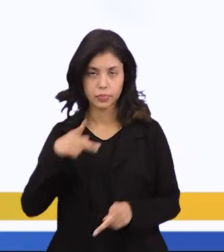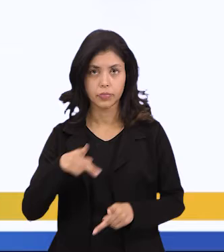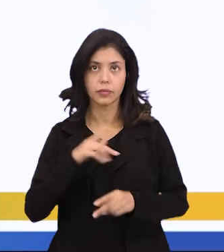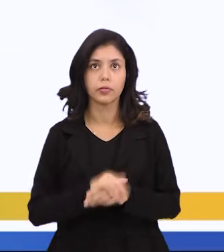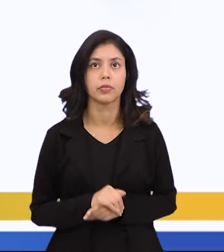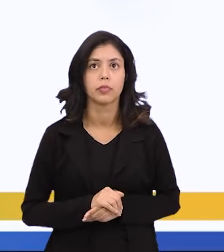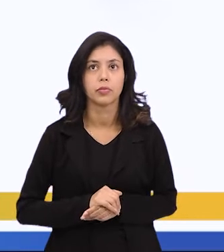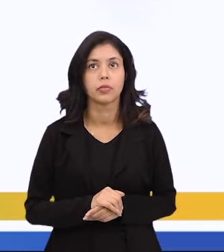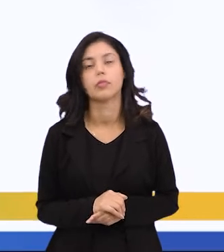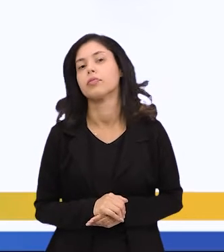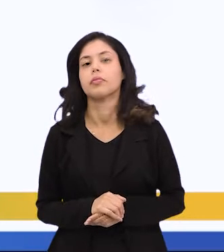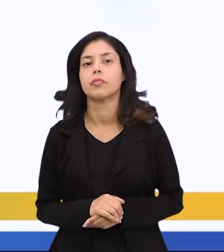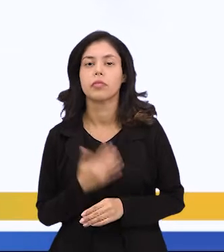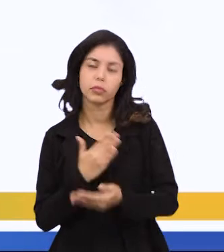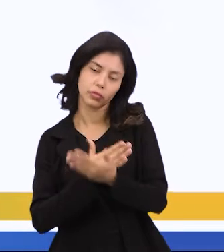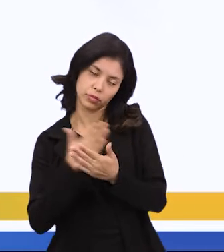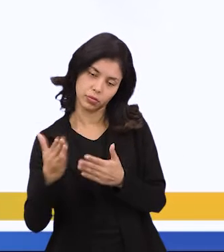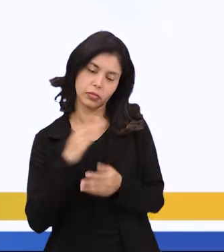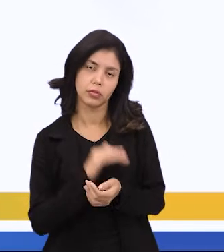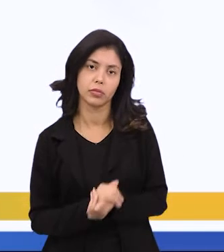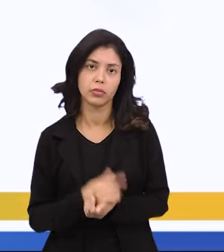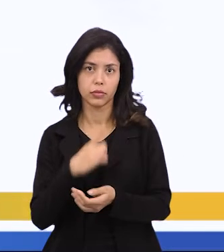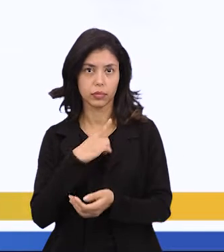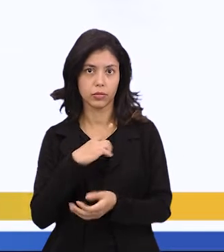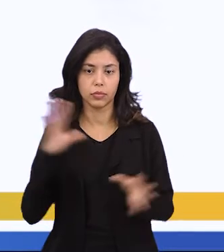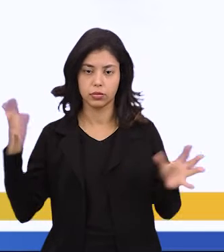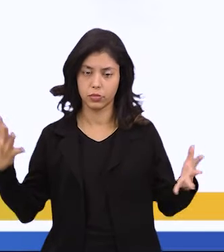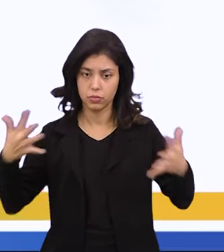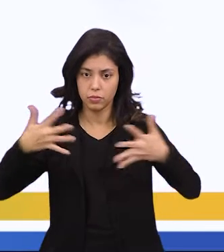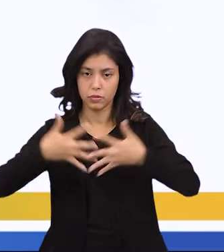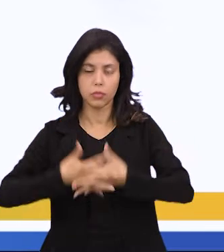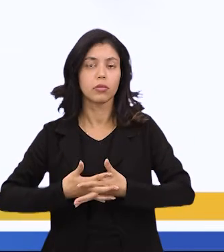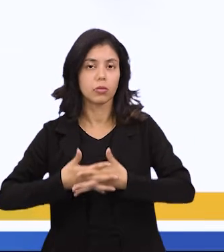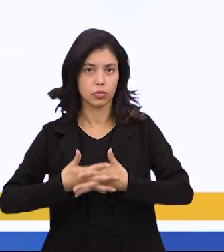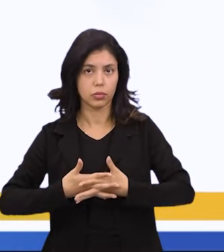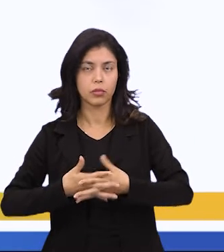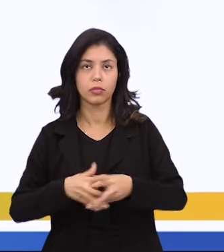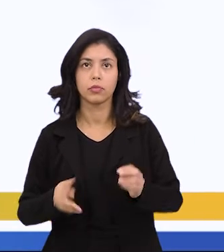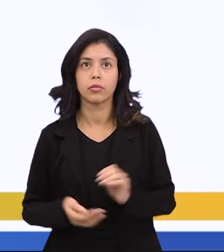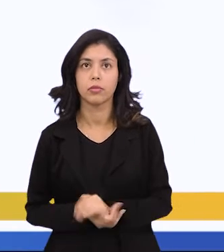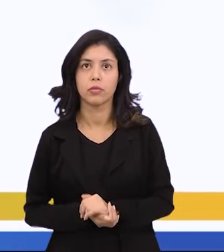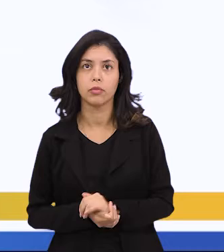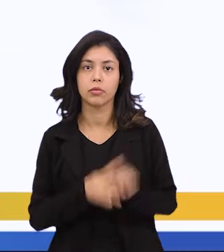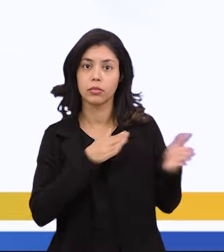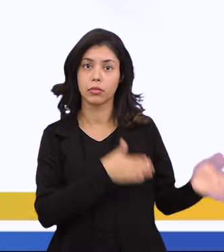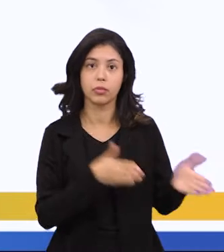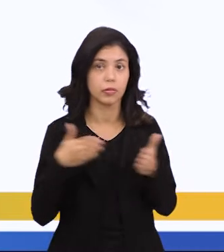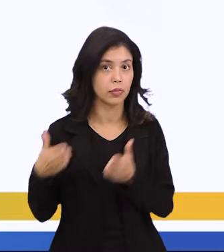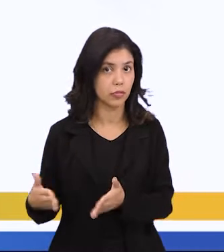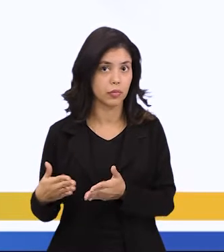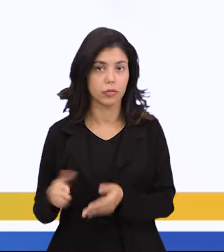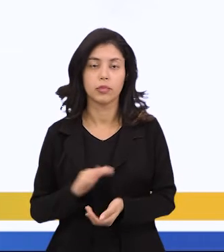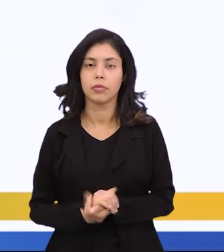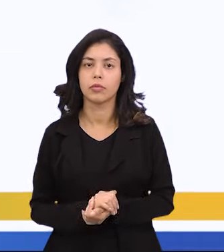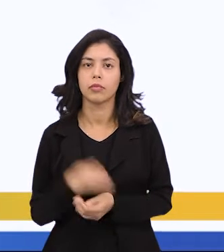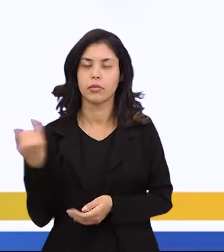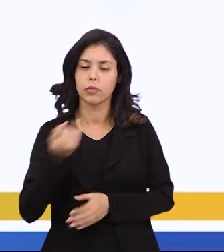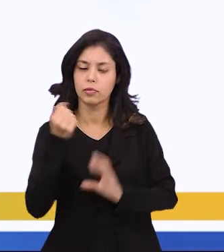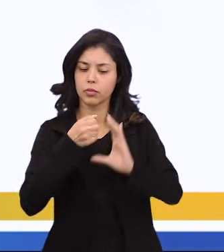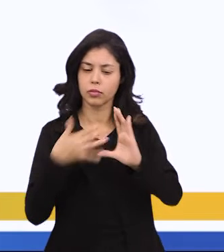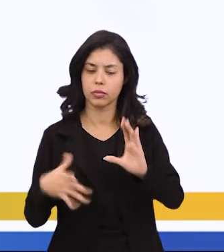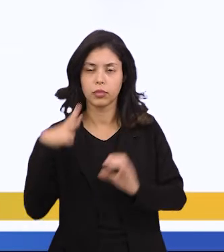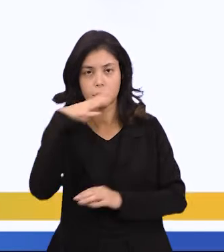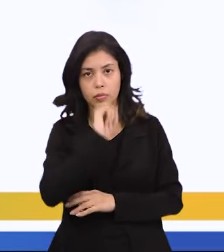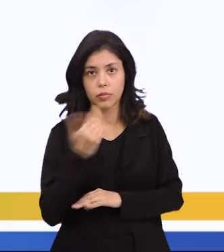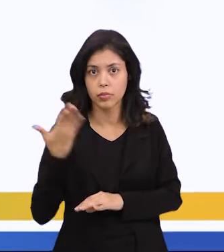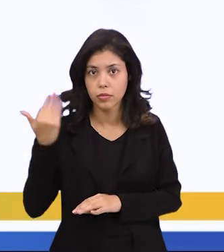população, ela começa a se intercruzar somente entre eles e passa a ter uma especiação mais rápida